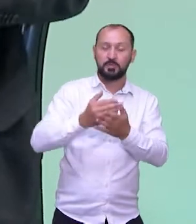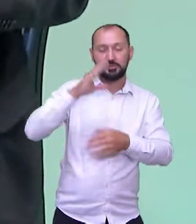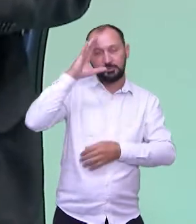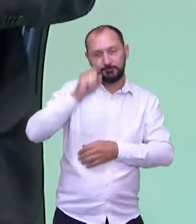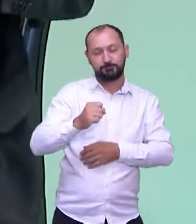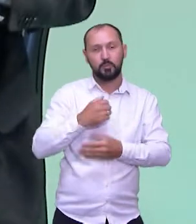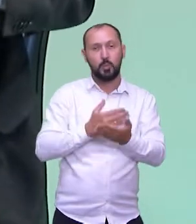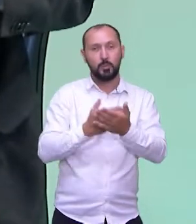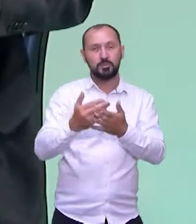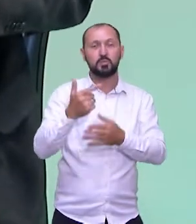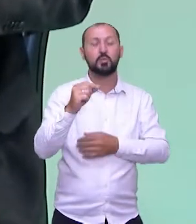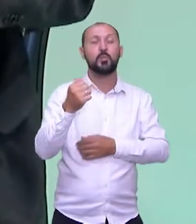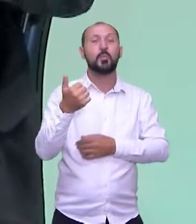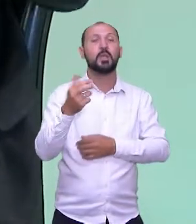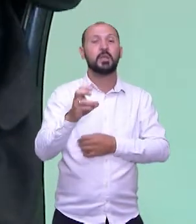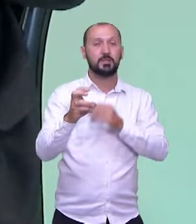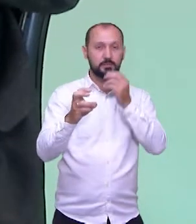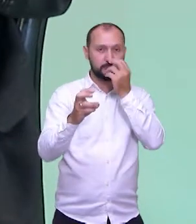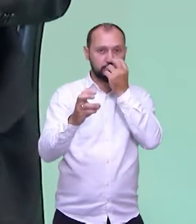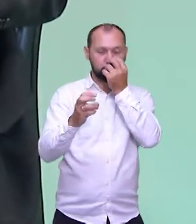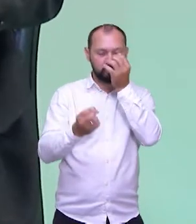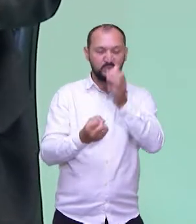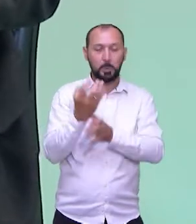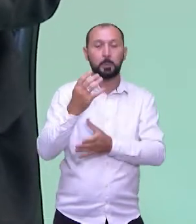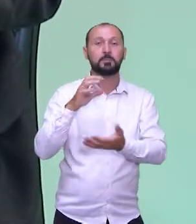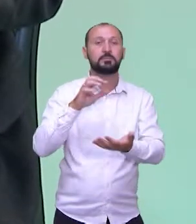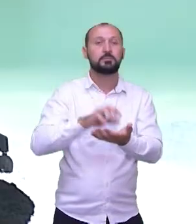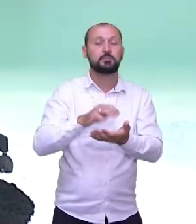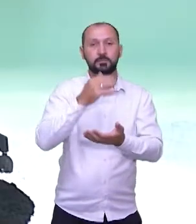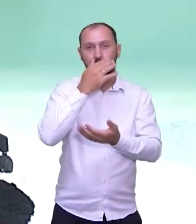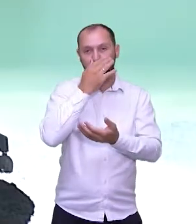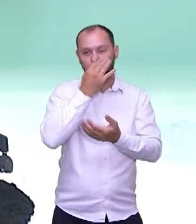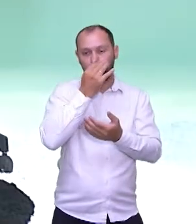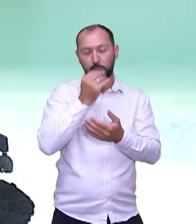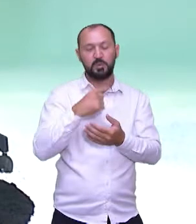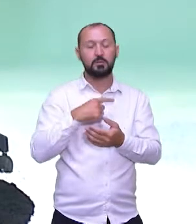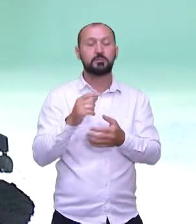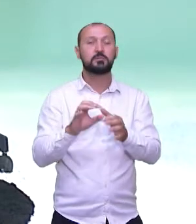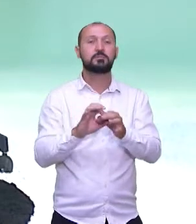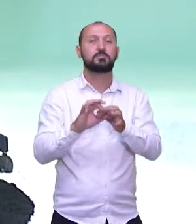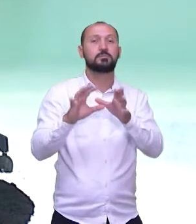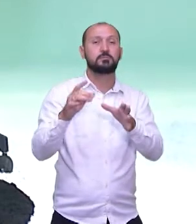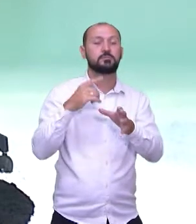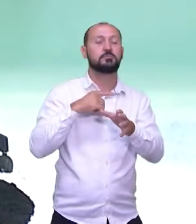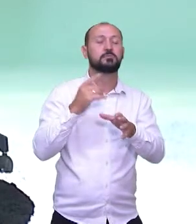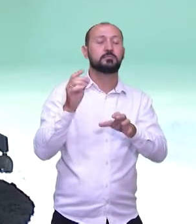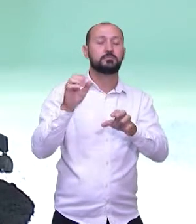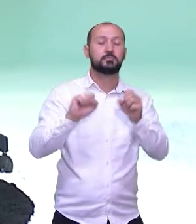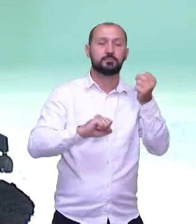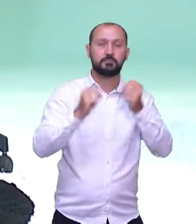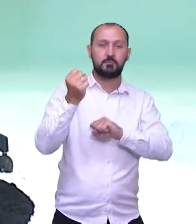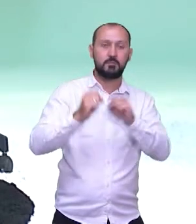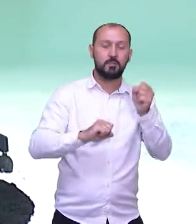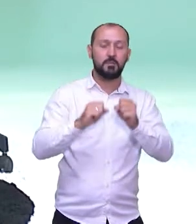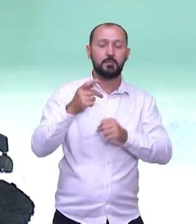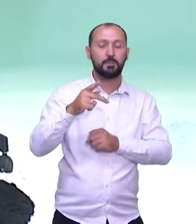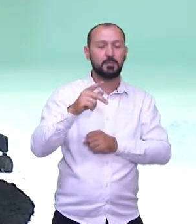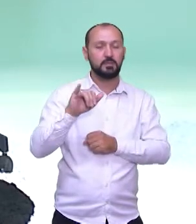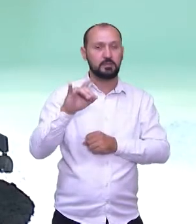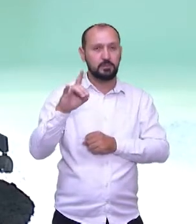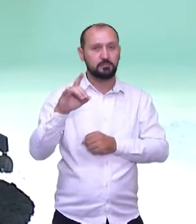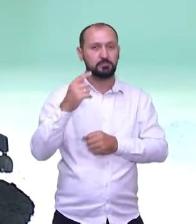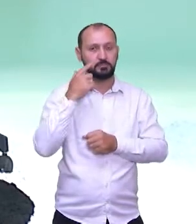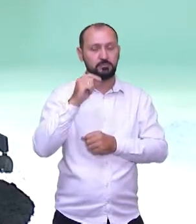tomou a decisão, desde 2015, de criar o observatório, possibilitando, vamos falar assim, na indústria a gente chama de P&D,